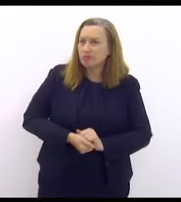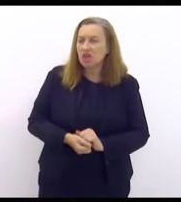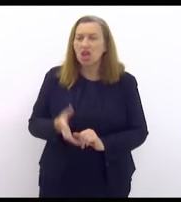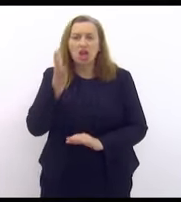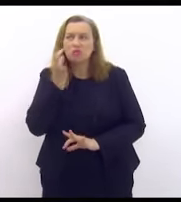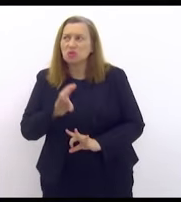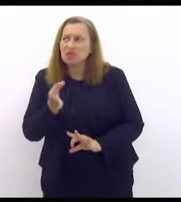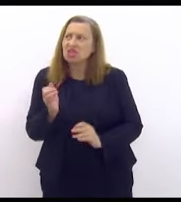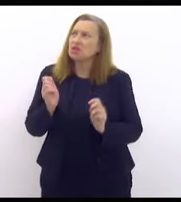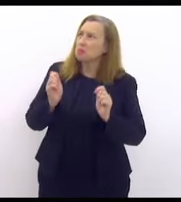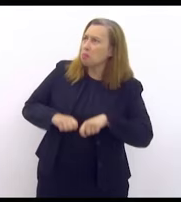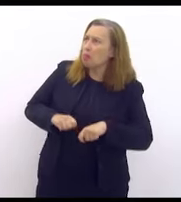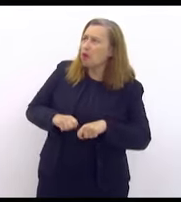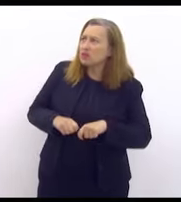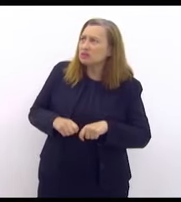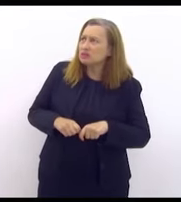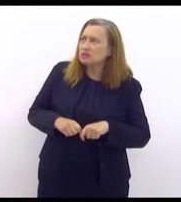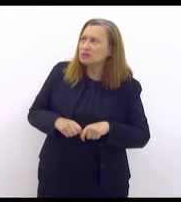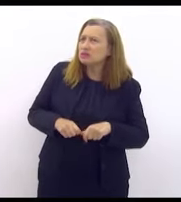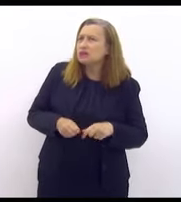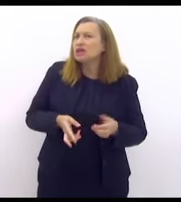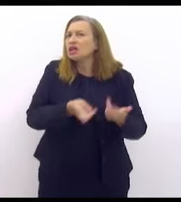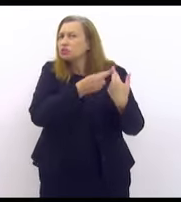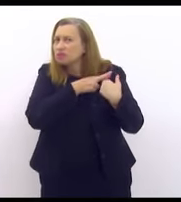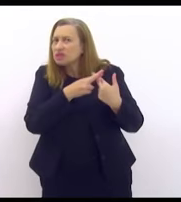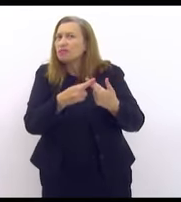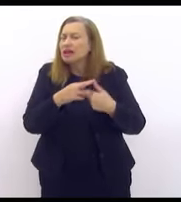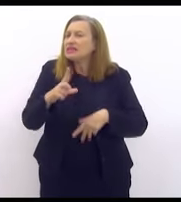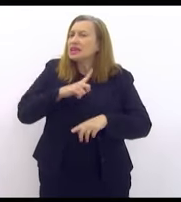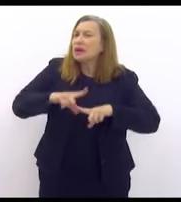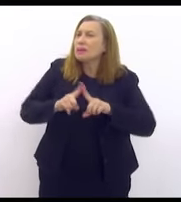será possível o governador assumir essa responsabilidade,